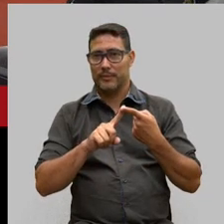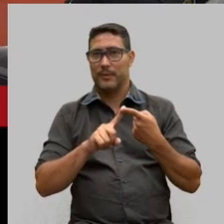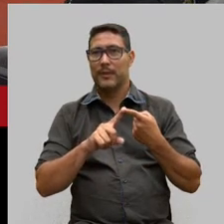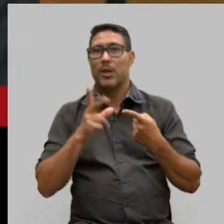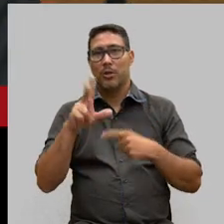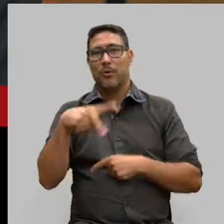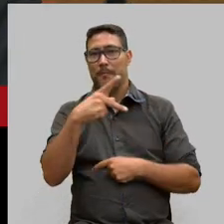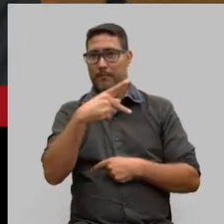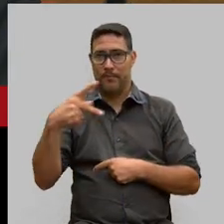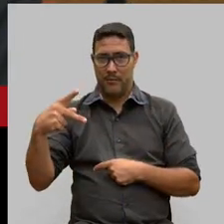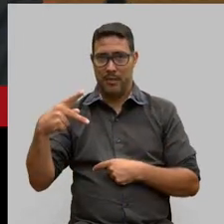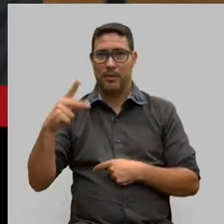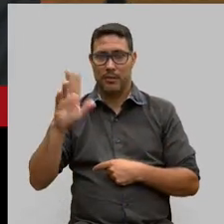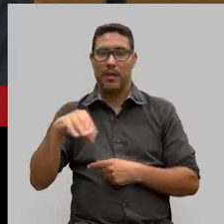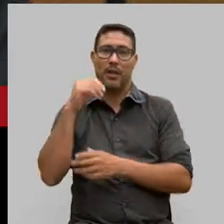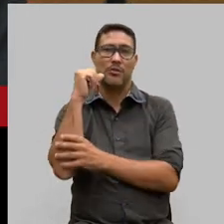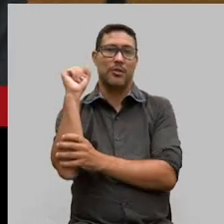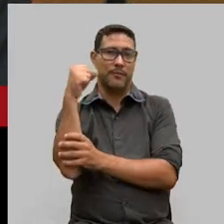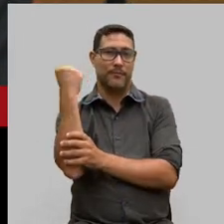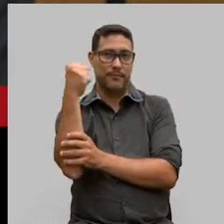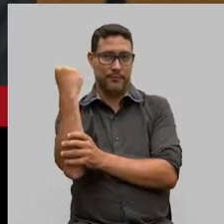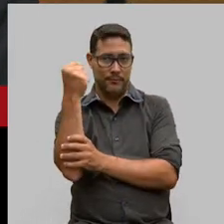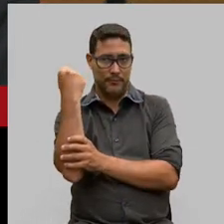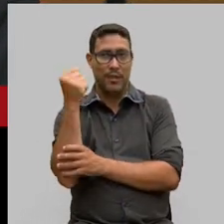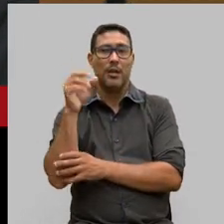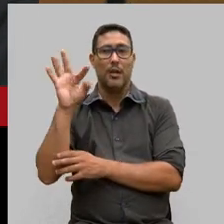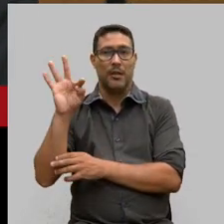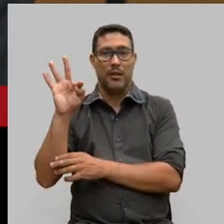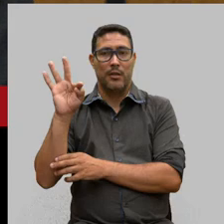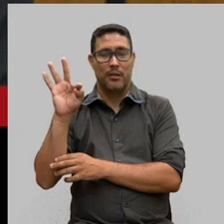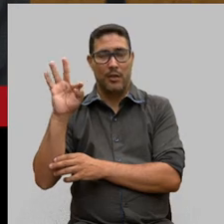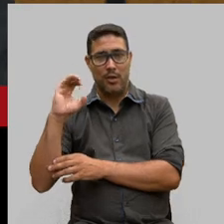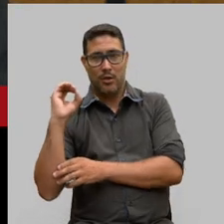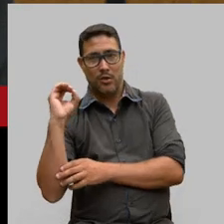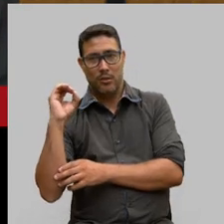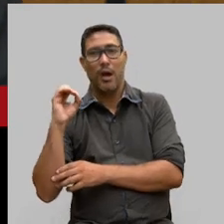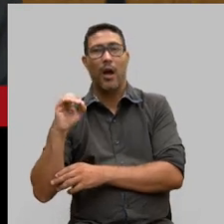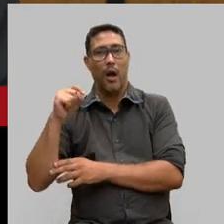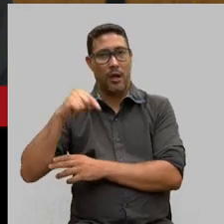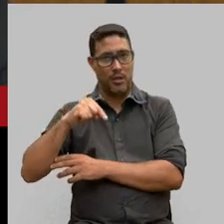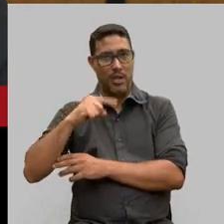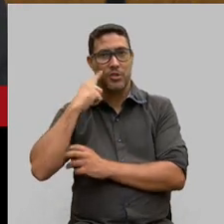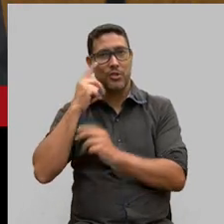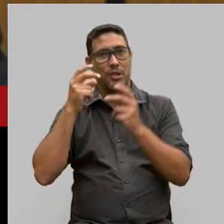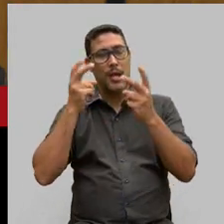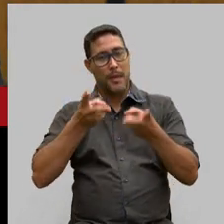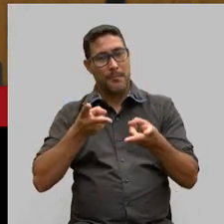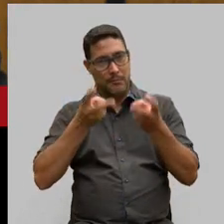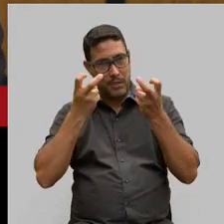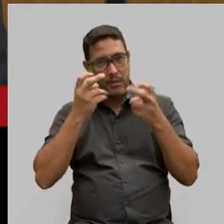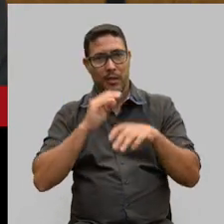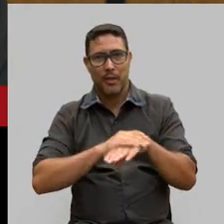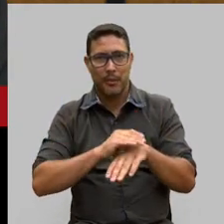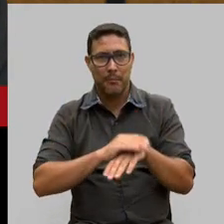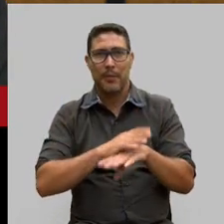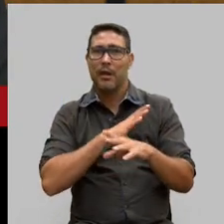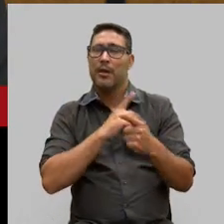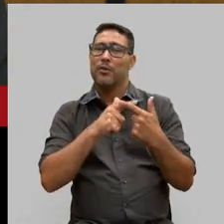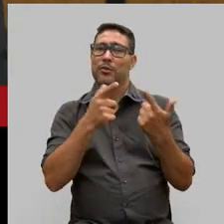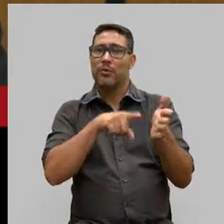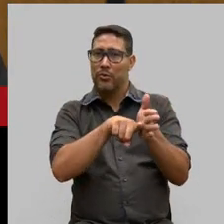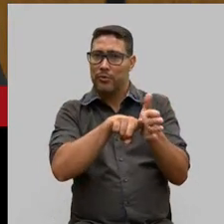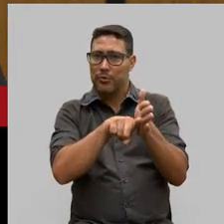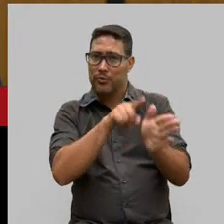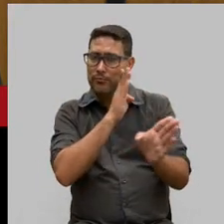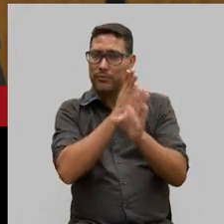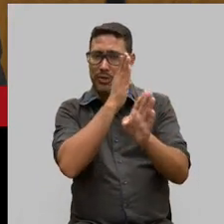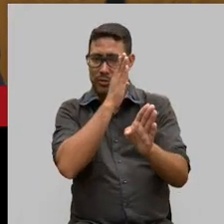do conselho de fisioterapia e terapia ocupacional do Estado a gente tem percebido com o aumento da prevalência diagnóstica né dos critérios diagnósticos